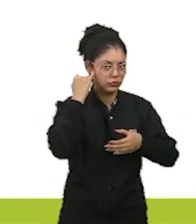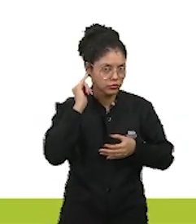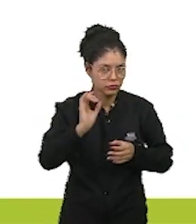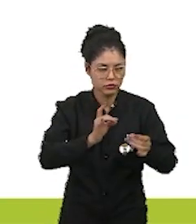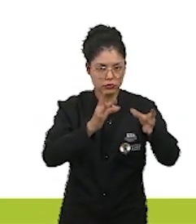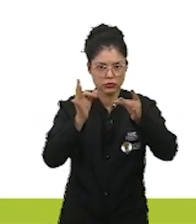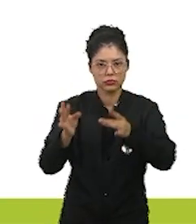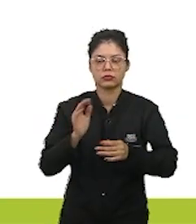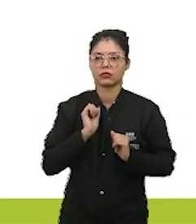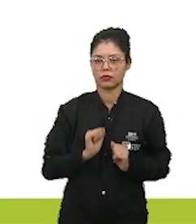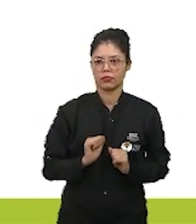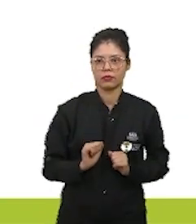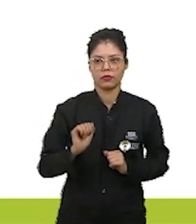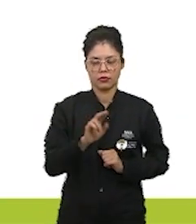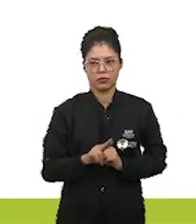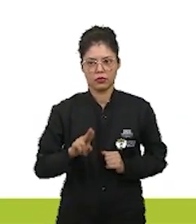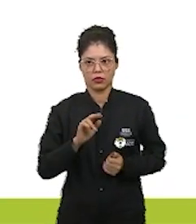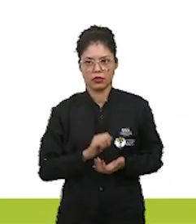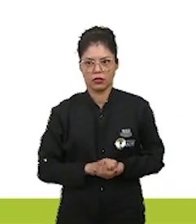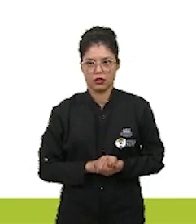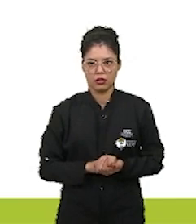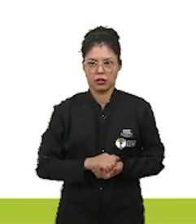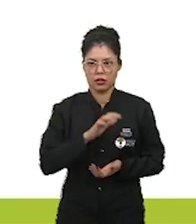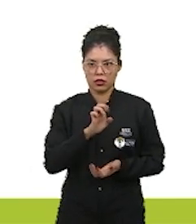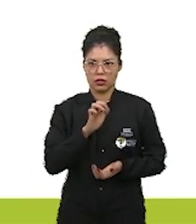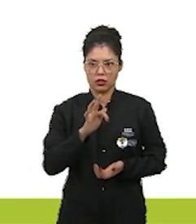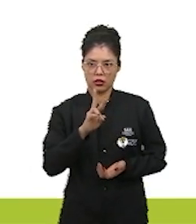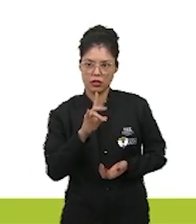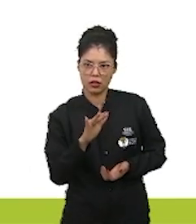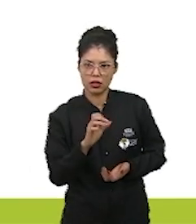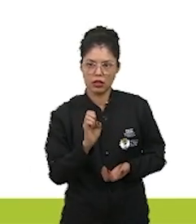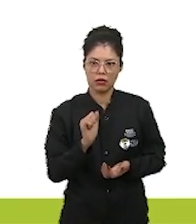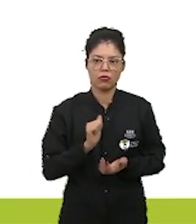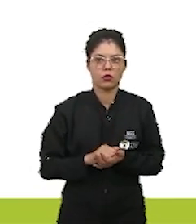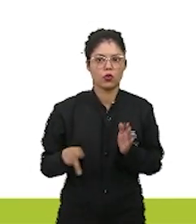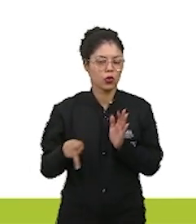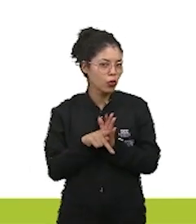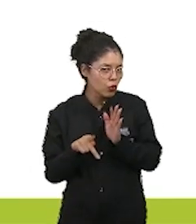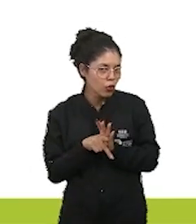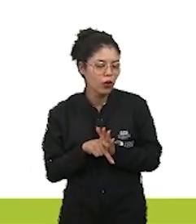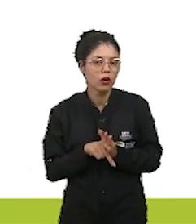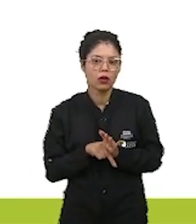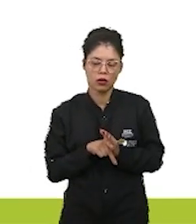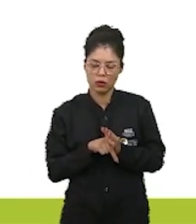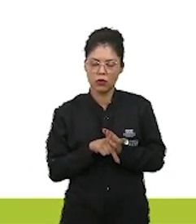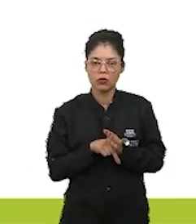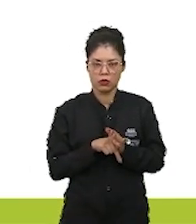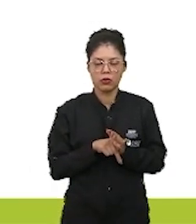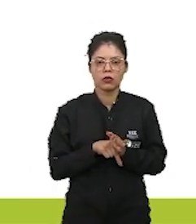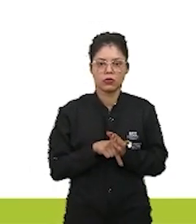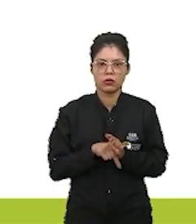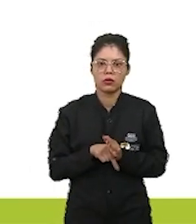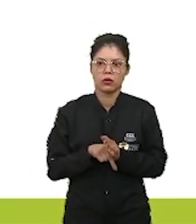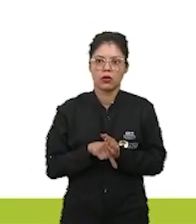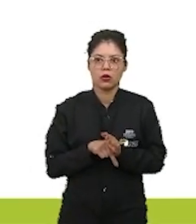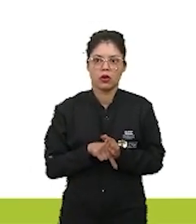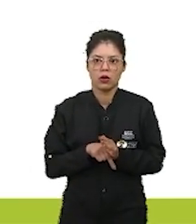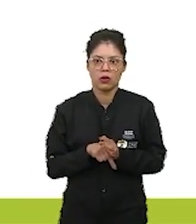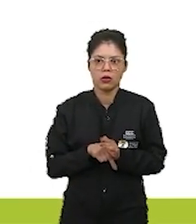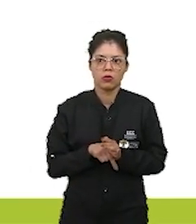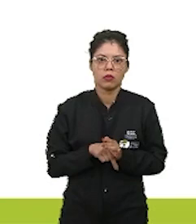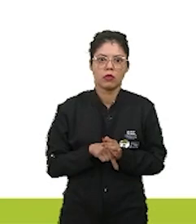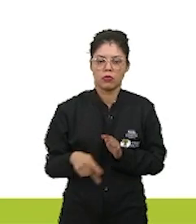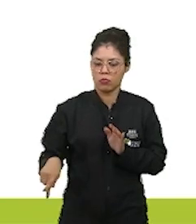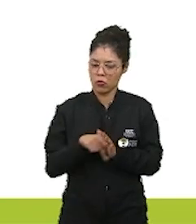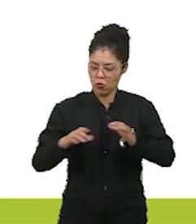aí, porque pode ser chamada de extrusivas, vulcânicas ou efusivas. Vulcânicas é proveniente de